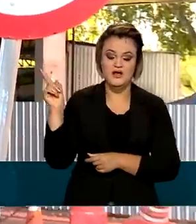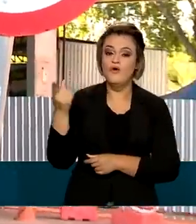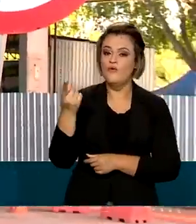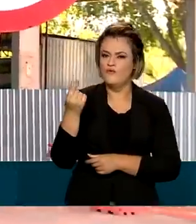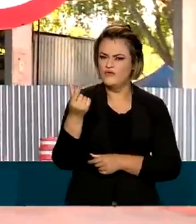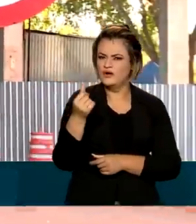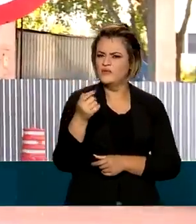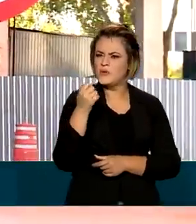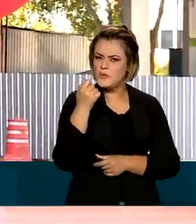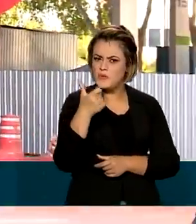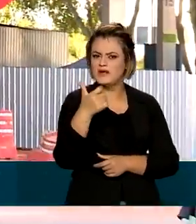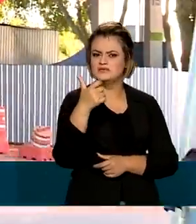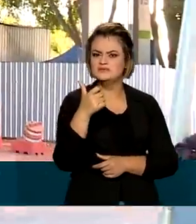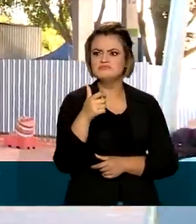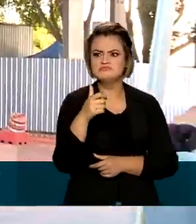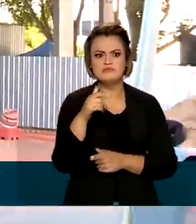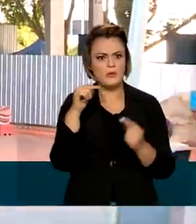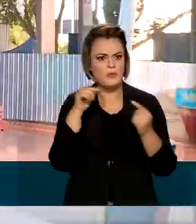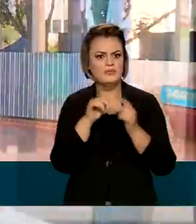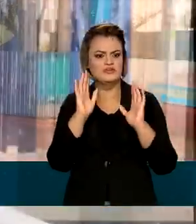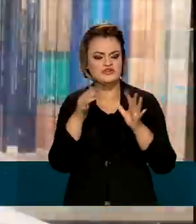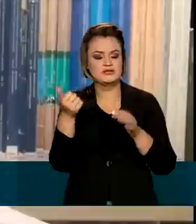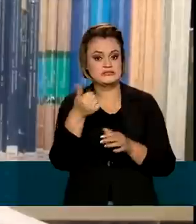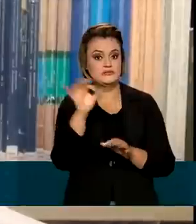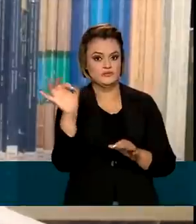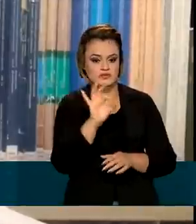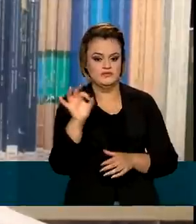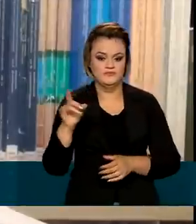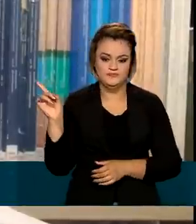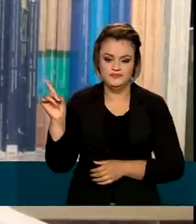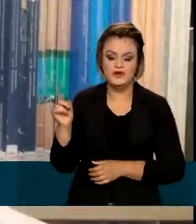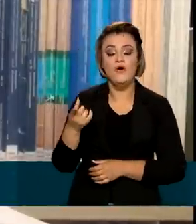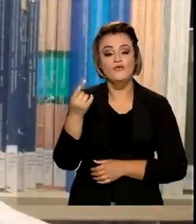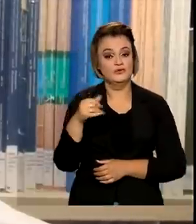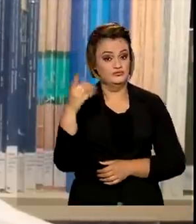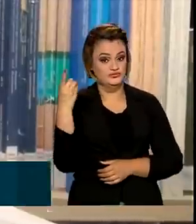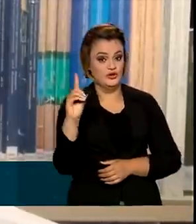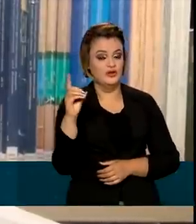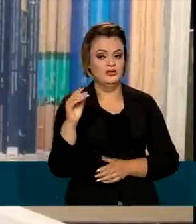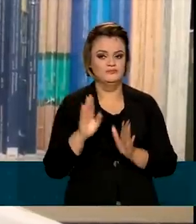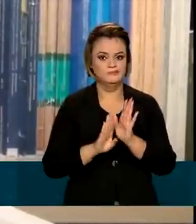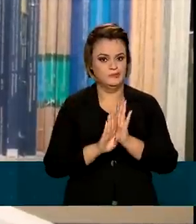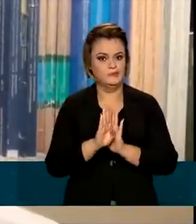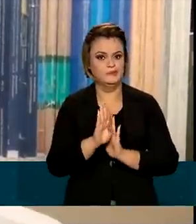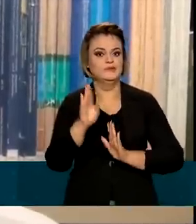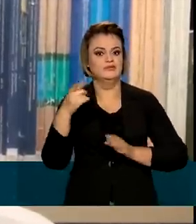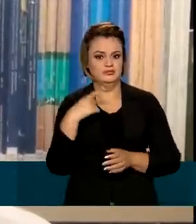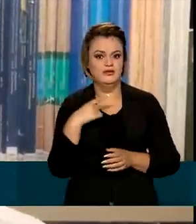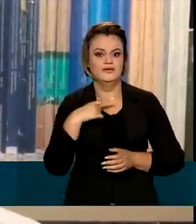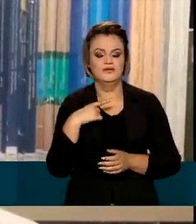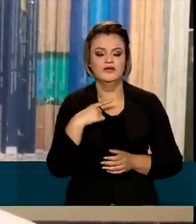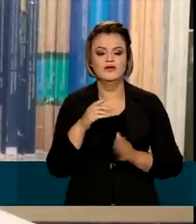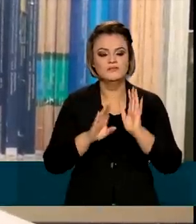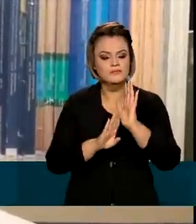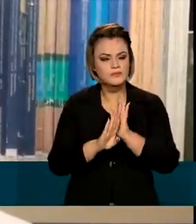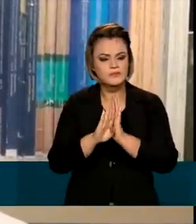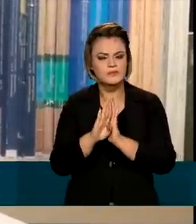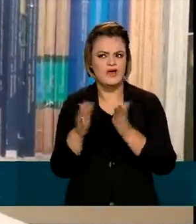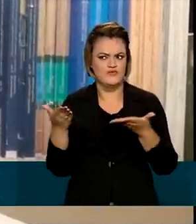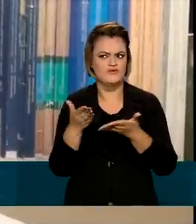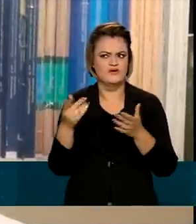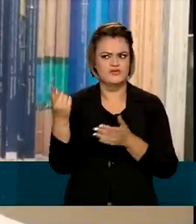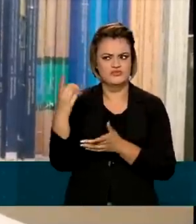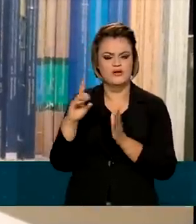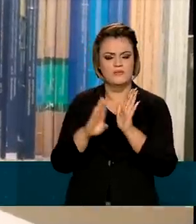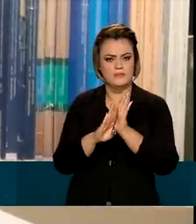já quase atingiu as expectativas. O preço do dólar continua subindo, ele teve uma subida recentemente,